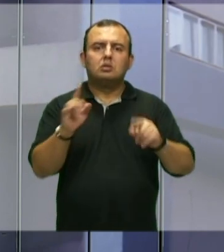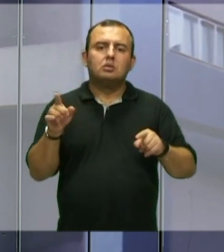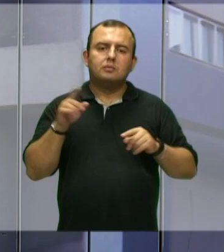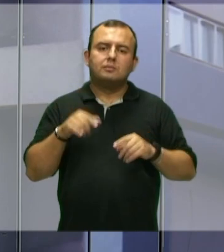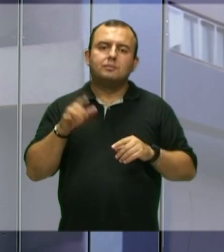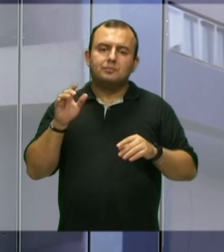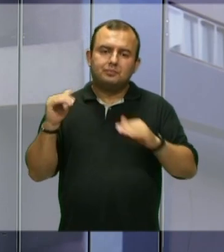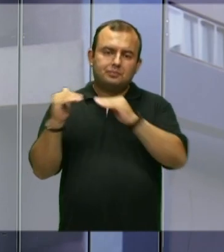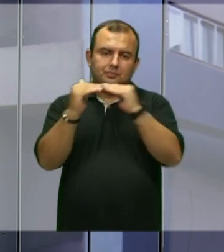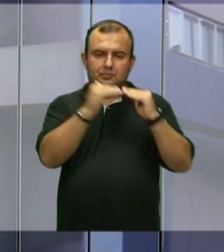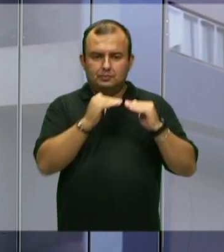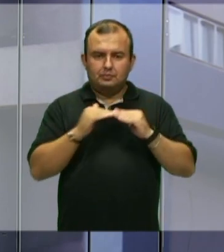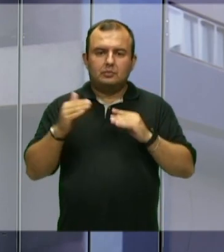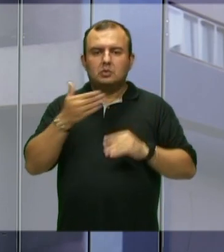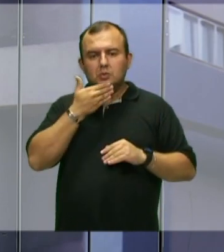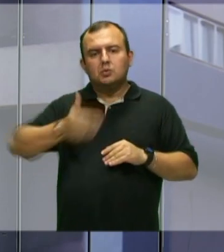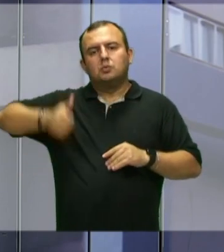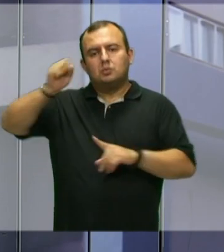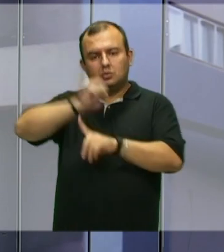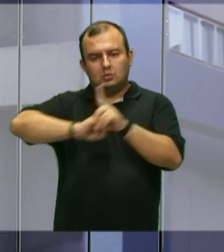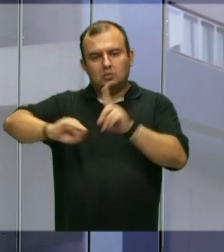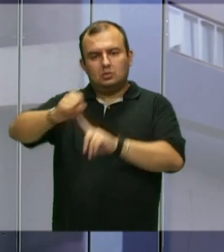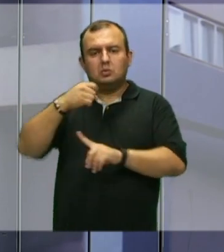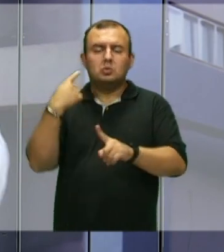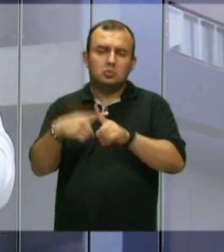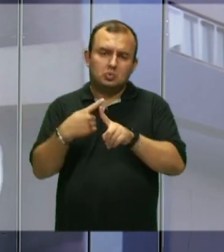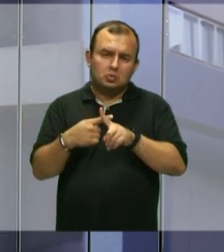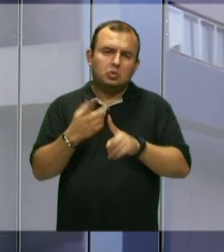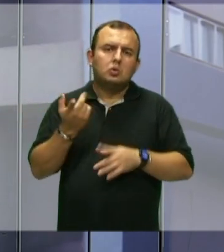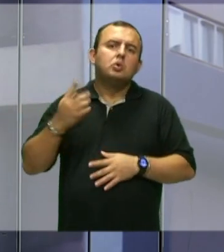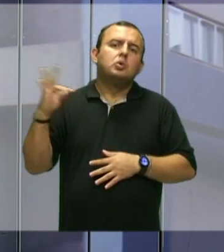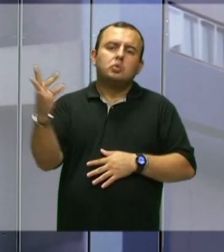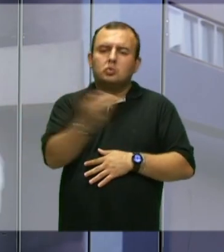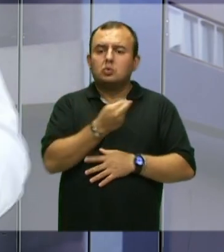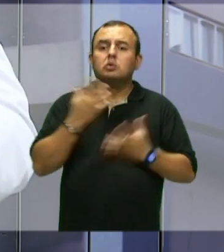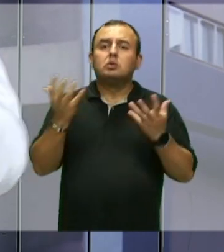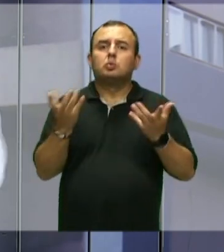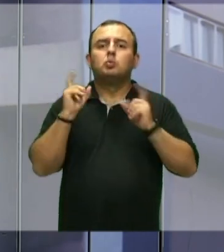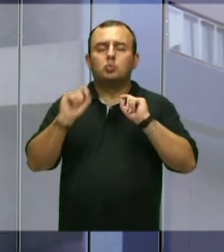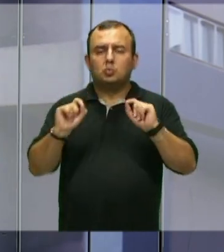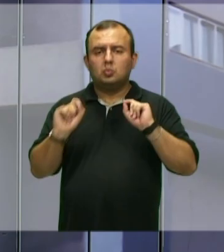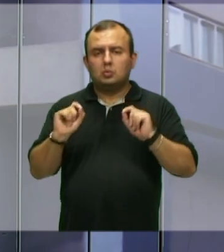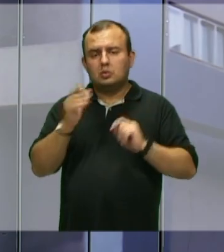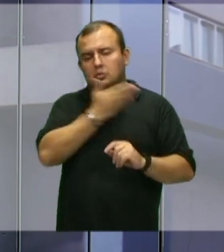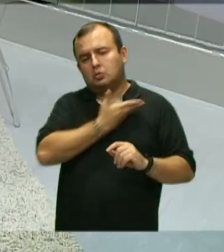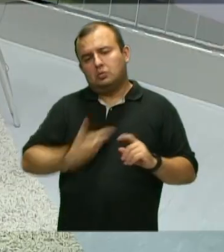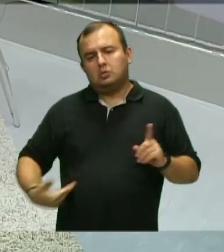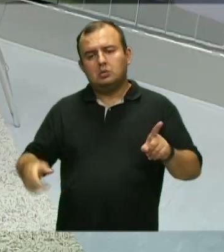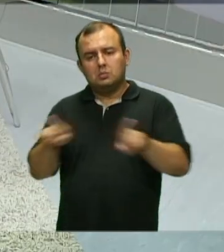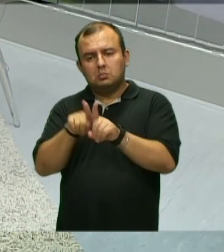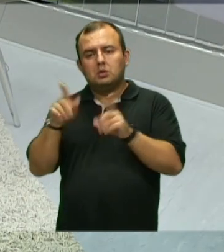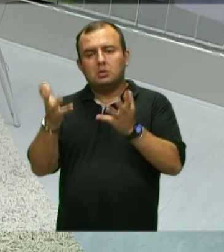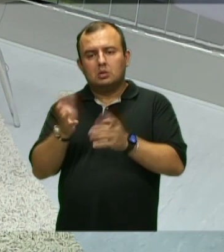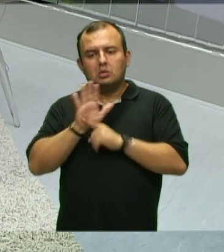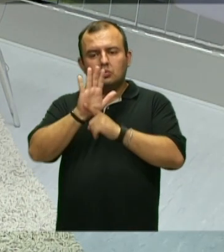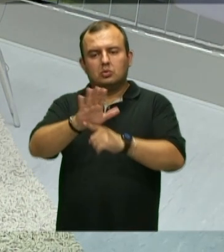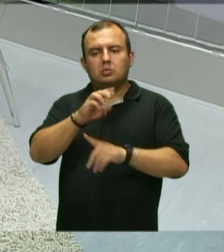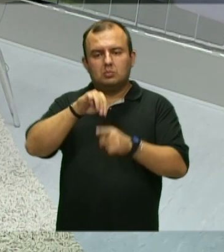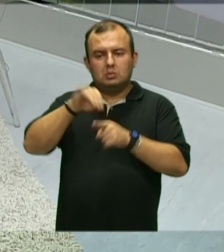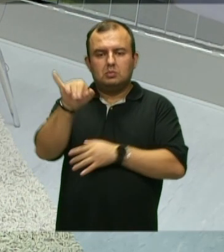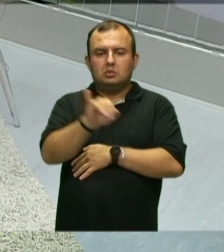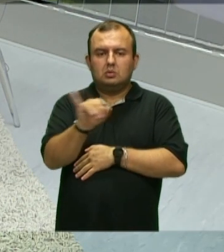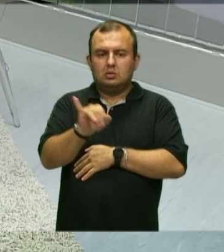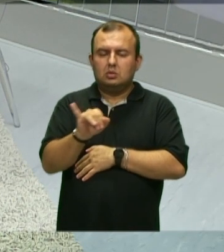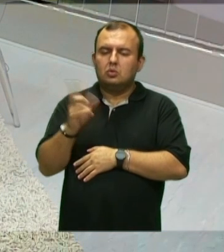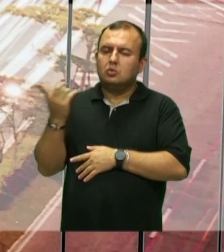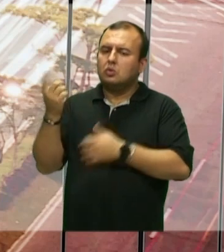possa entrar num consenso e entregar o melhor para a nossa sociedade. Porque é o que todos que estão aqui querem e é o que o governo também quer para o município de Itajaí. Como é